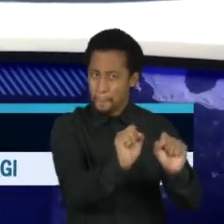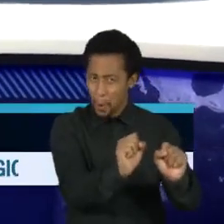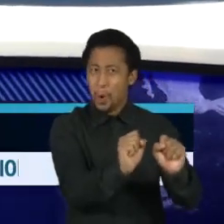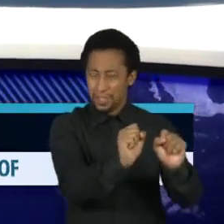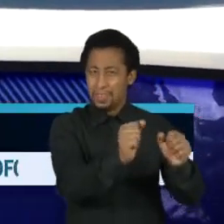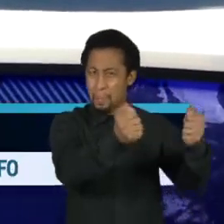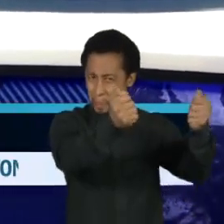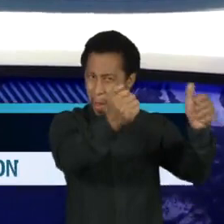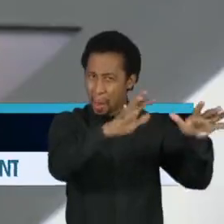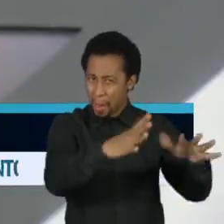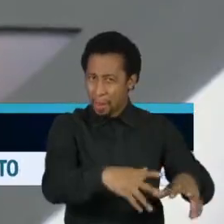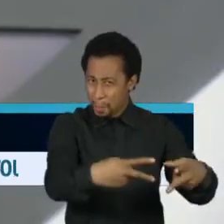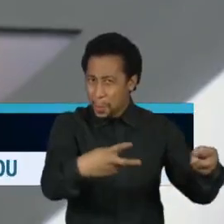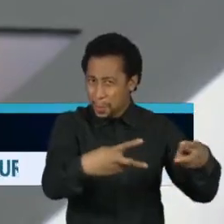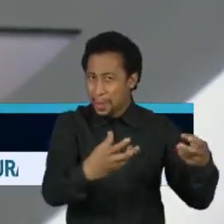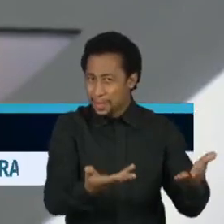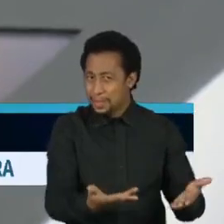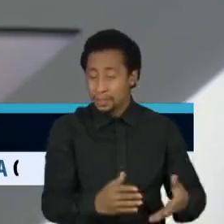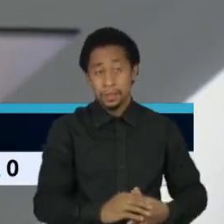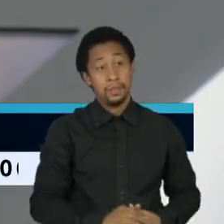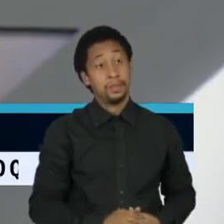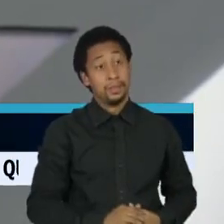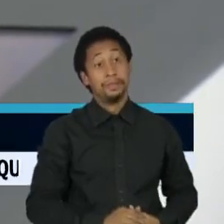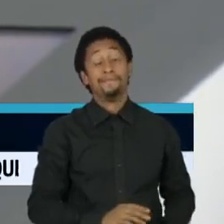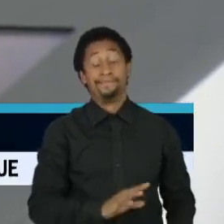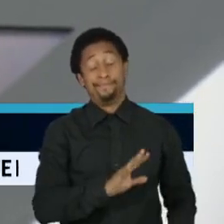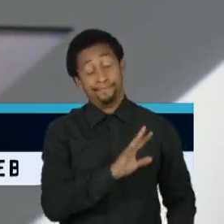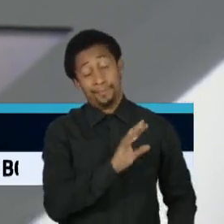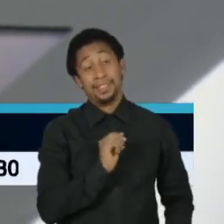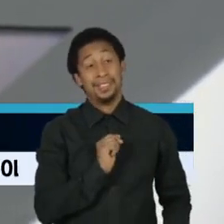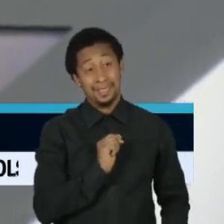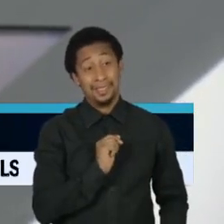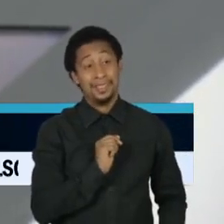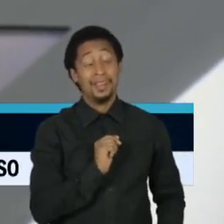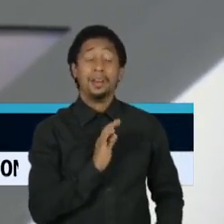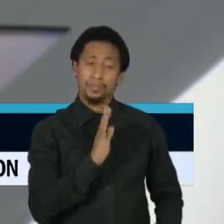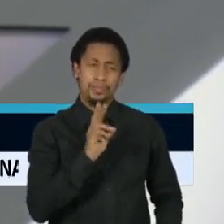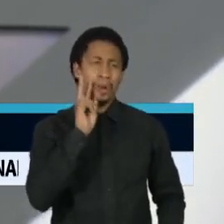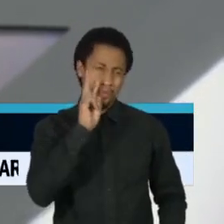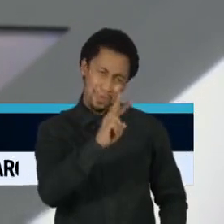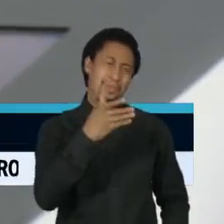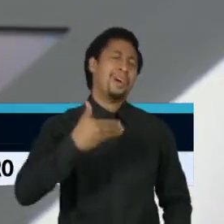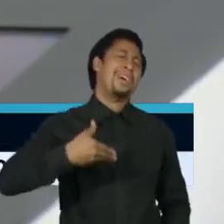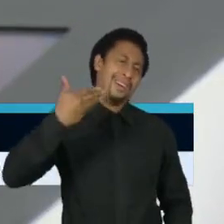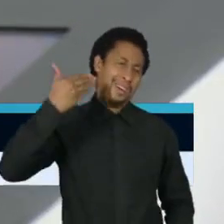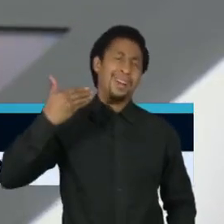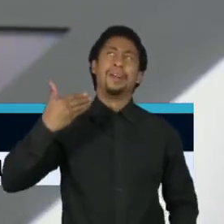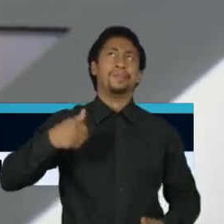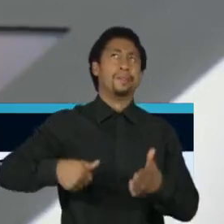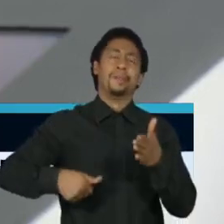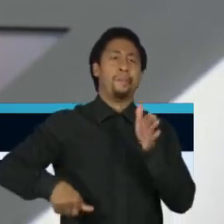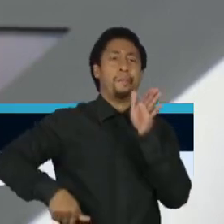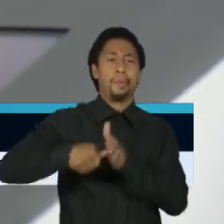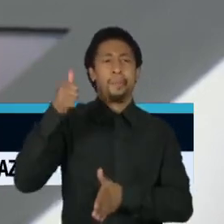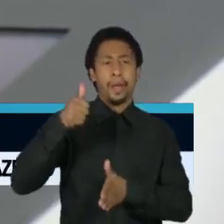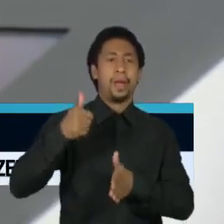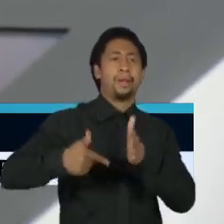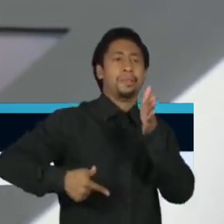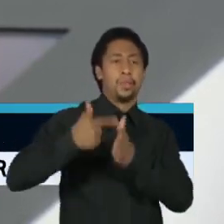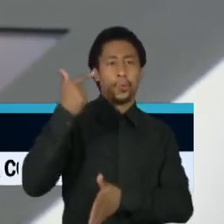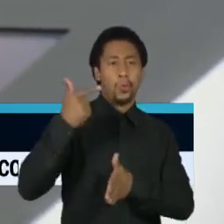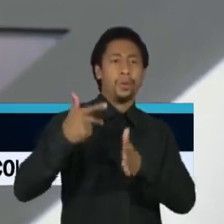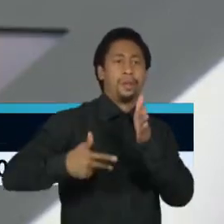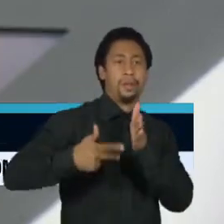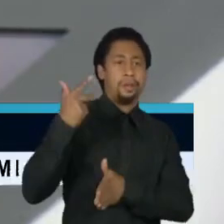companhia? Olha, cara, a gente já está vendo que isso não é a primeira, nem a segunda, nem a terceira vez, tá certo? O presidente